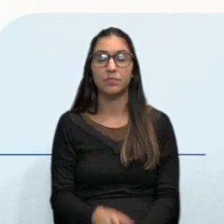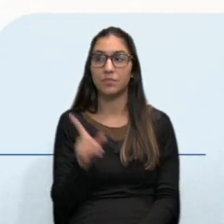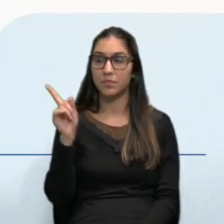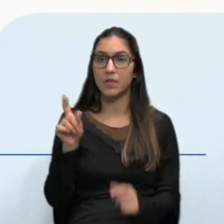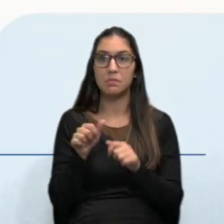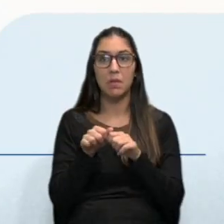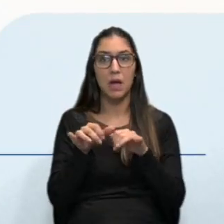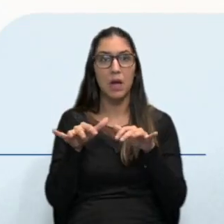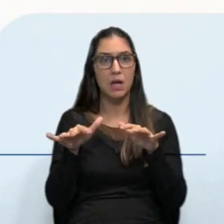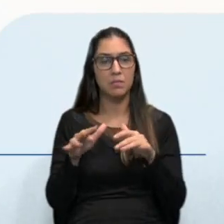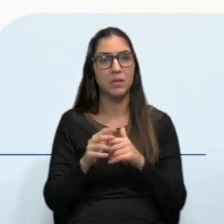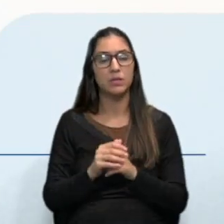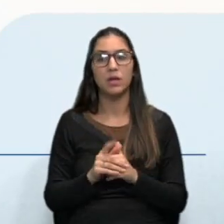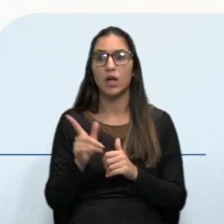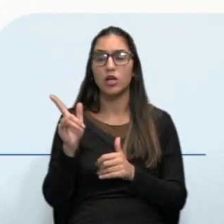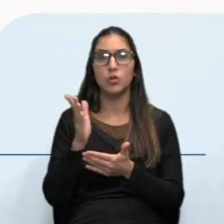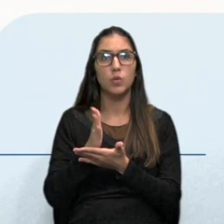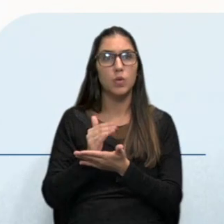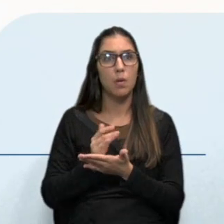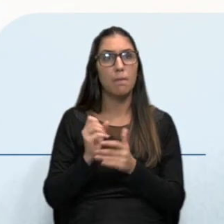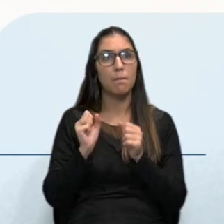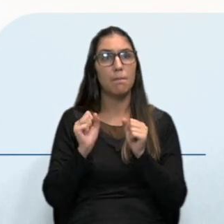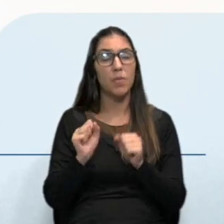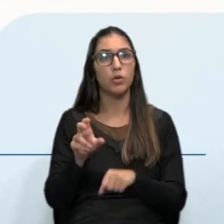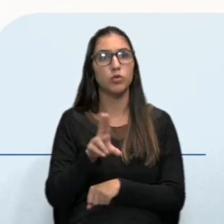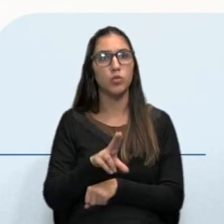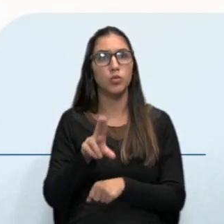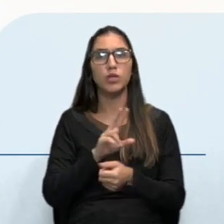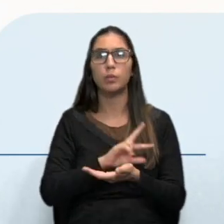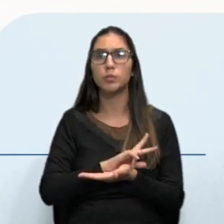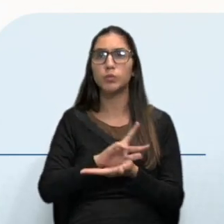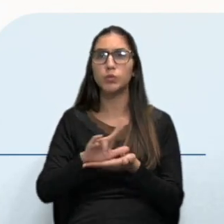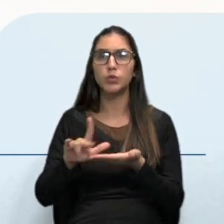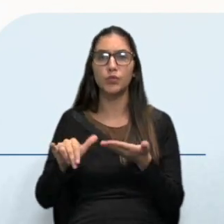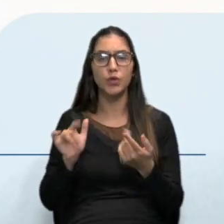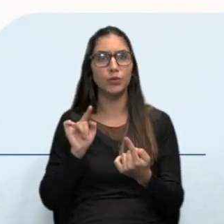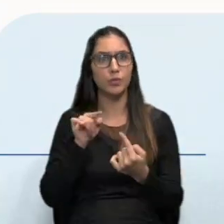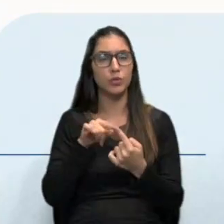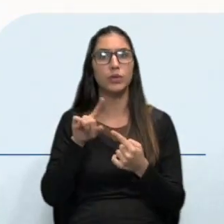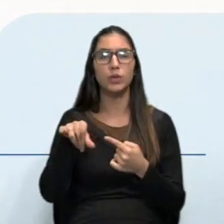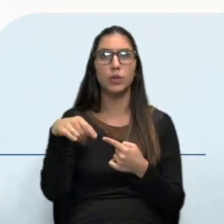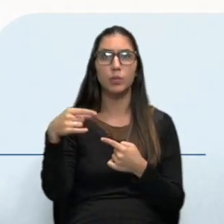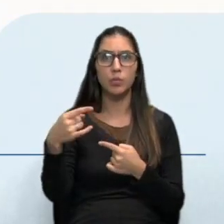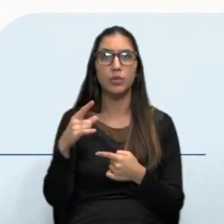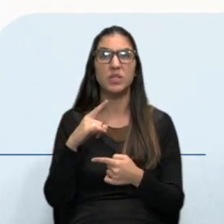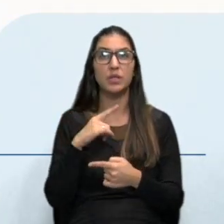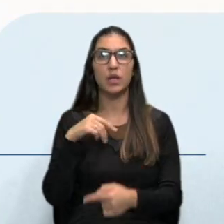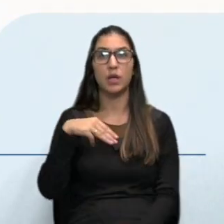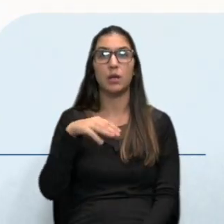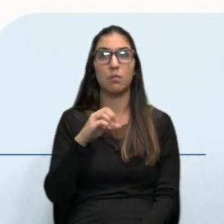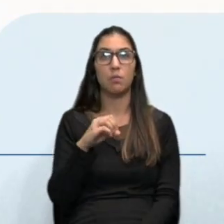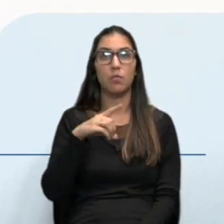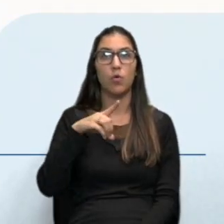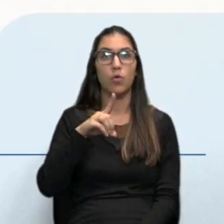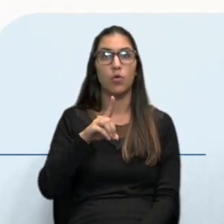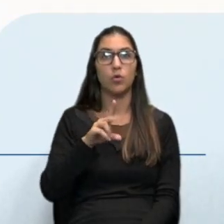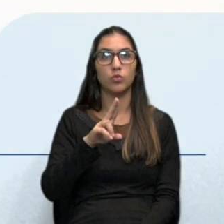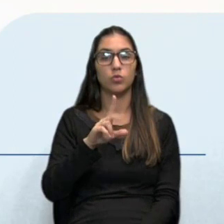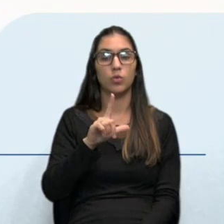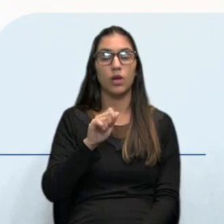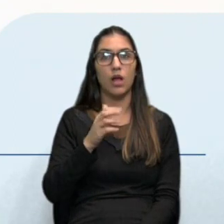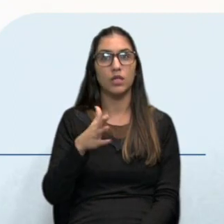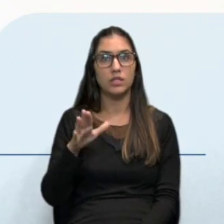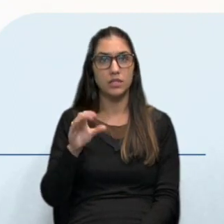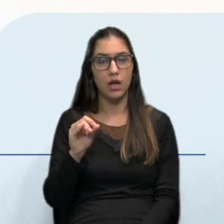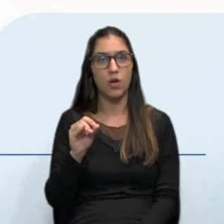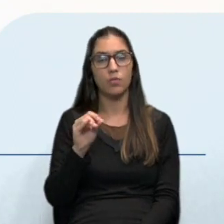Espalhamento espectral, enfim, a codificação pode ser usada para diversos objetivos. Depois, a codificação tem a modulação.